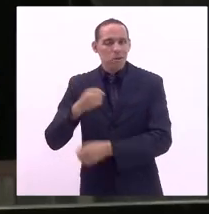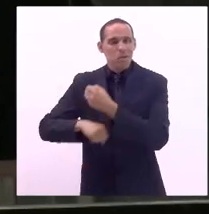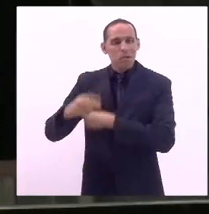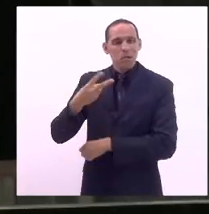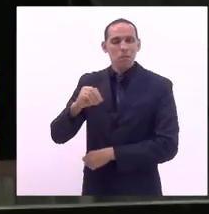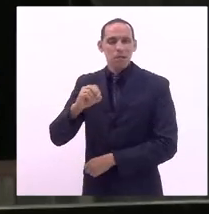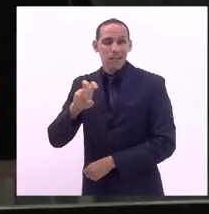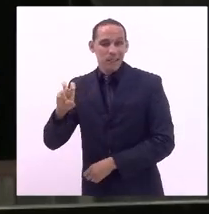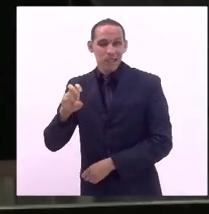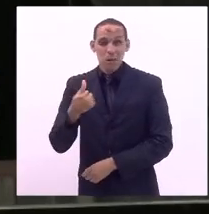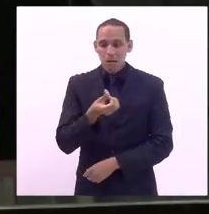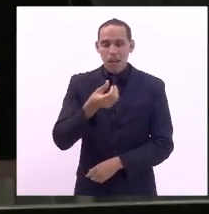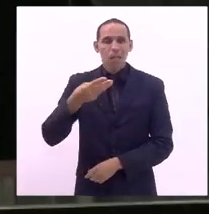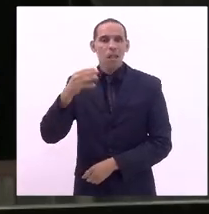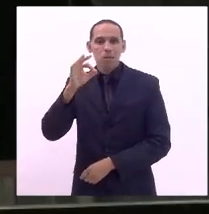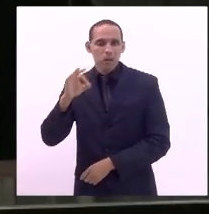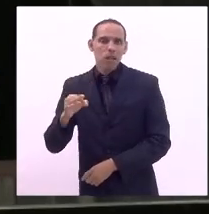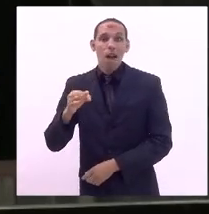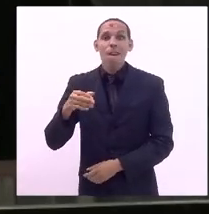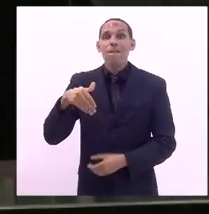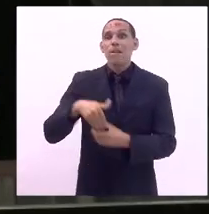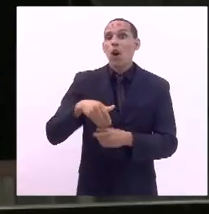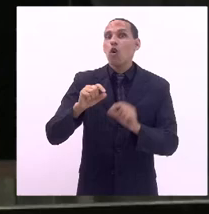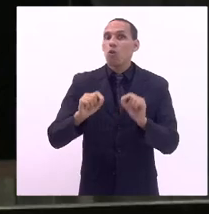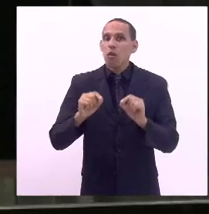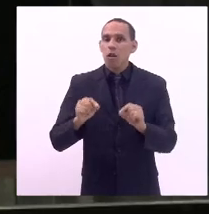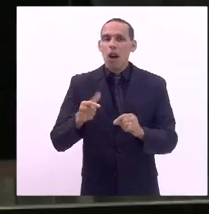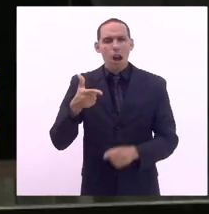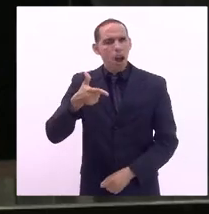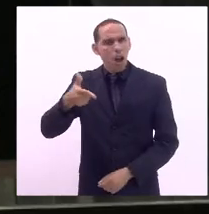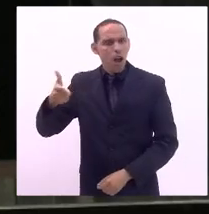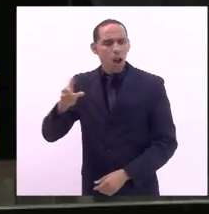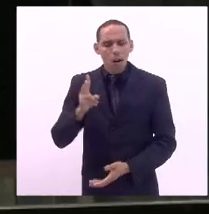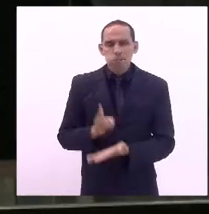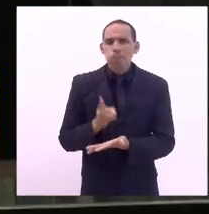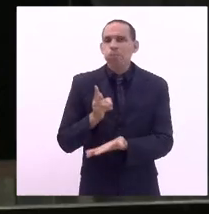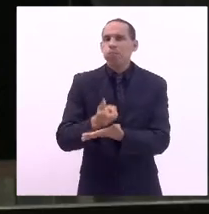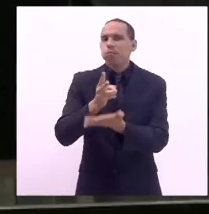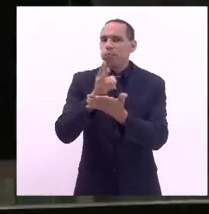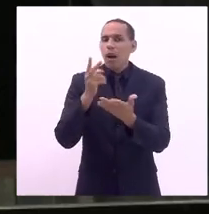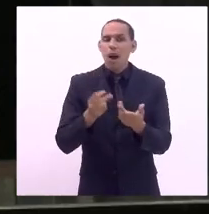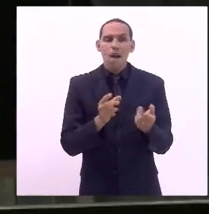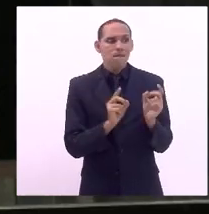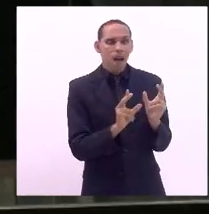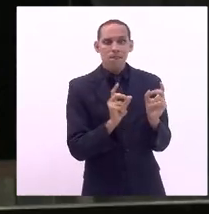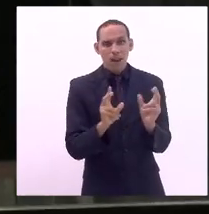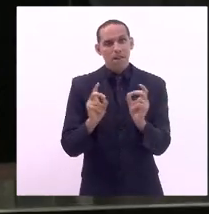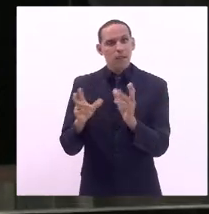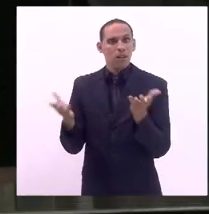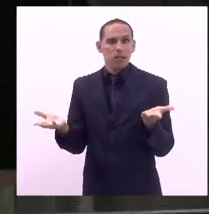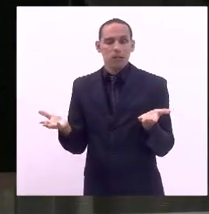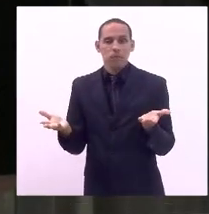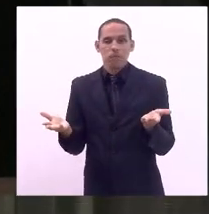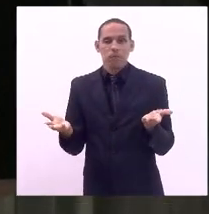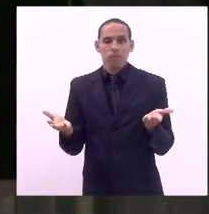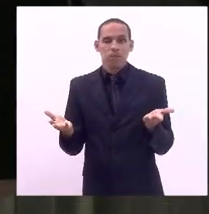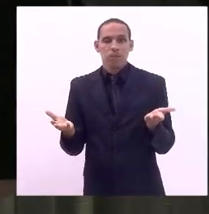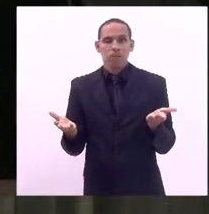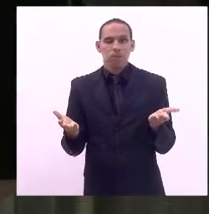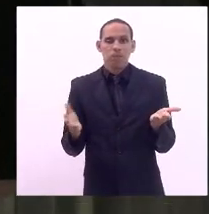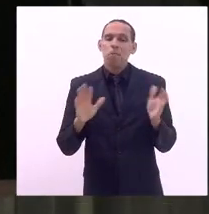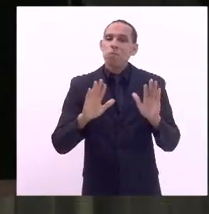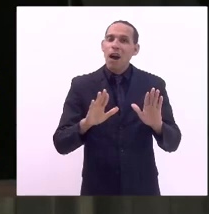63% da população votou a favor da continuação da comercialização de armas, e